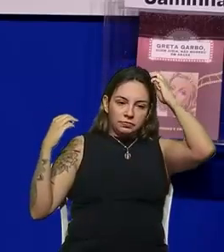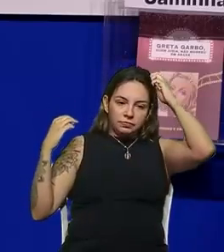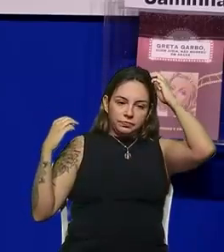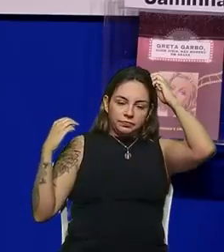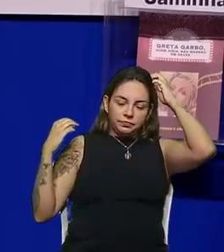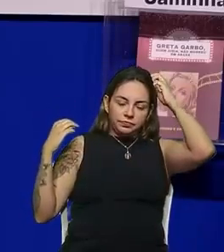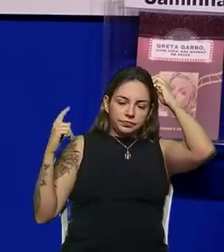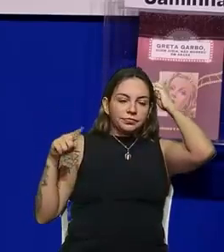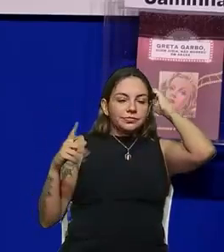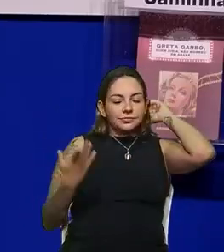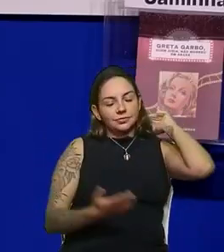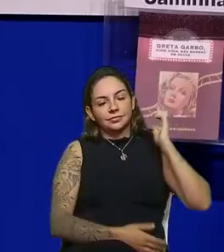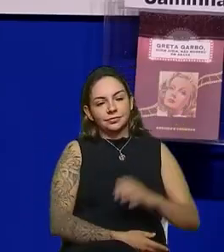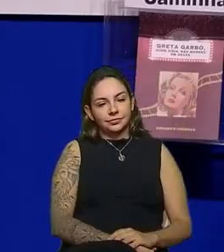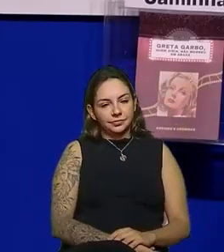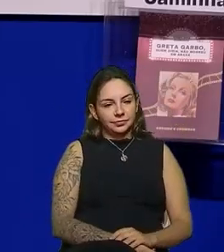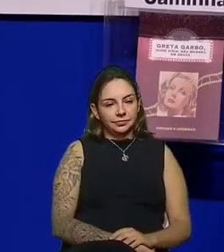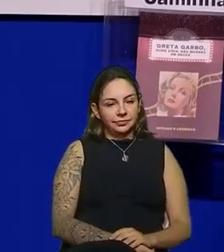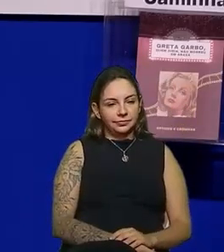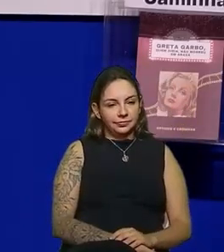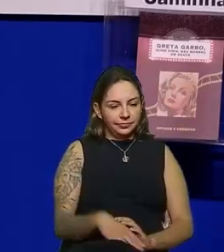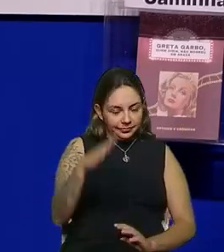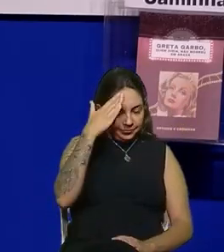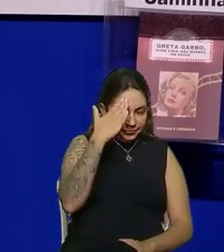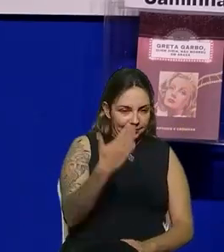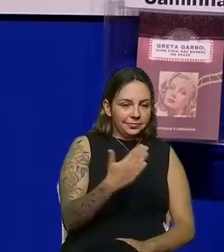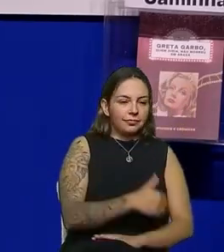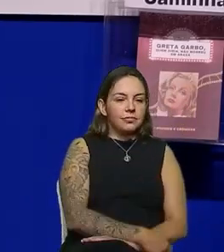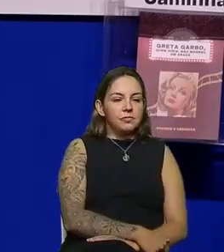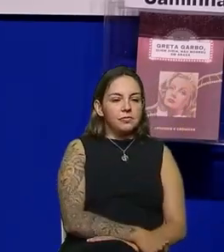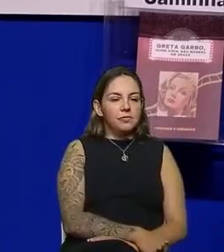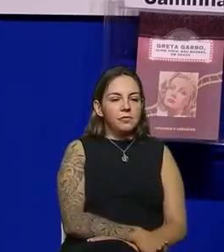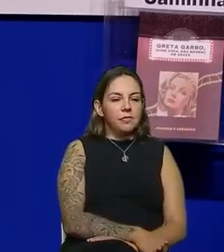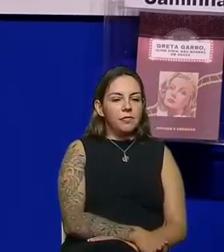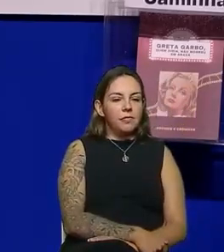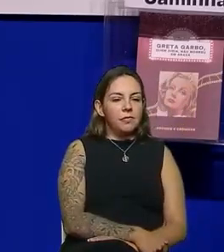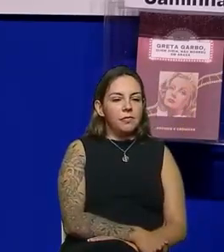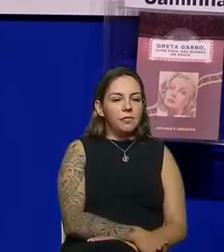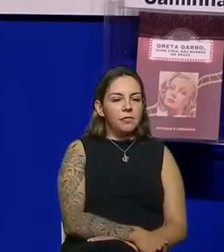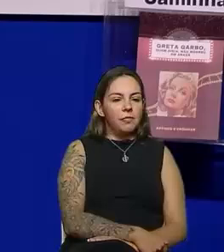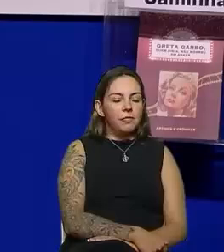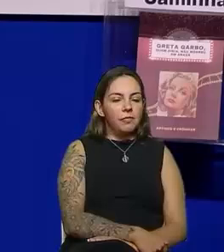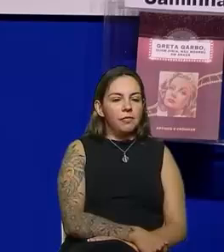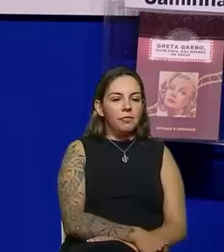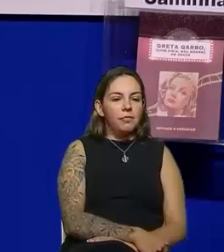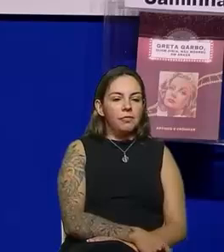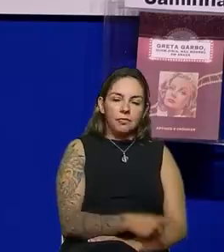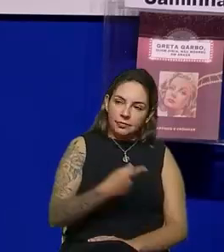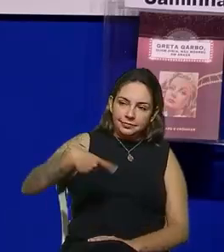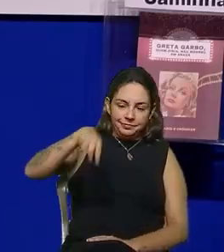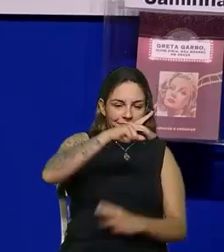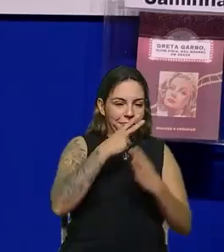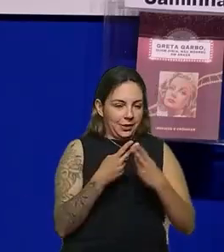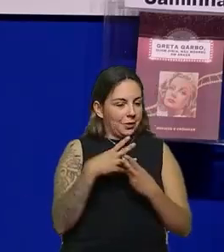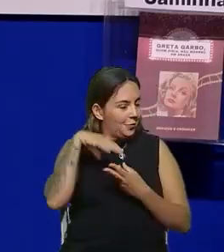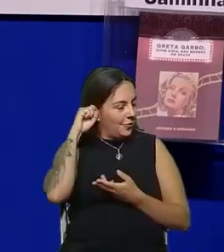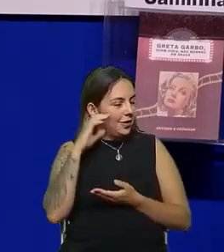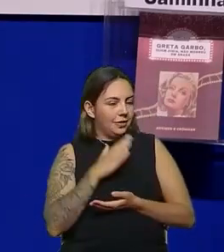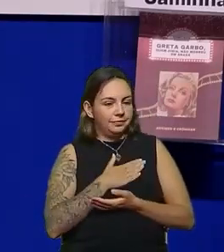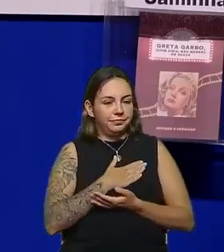Então, é básico, a gente tem que agradecer. Eu assim, agradeço por vocês terem a paciência de me ouvir